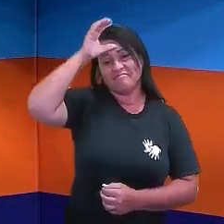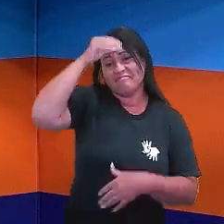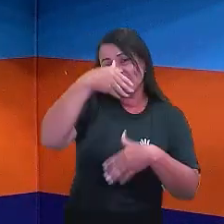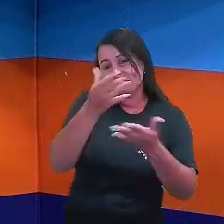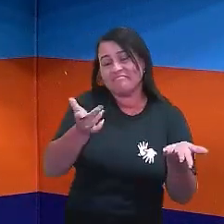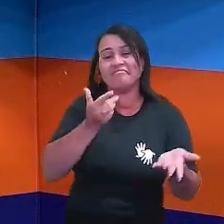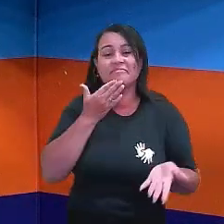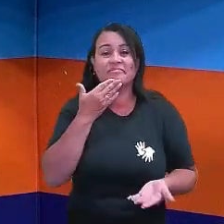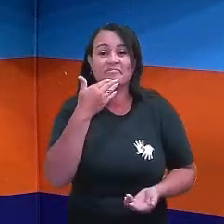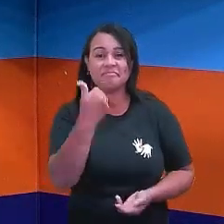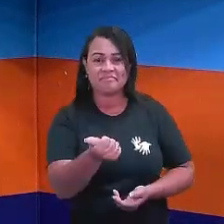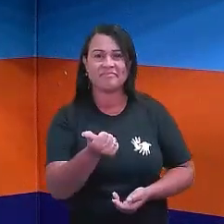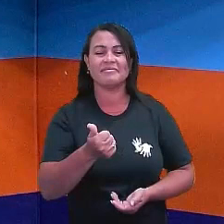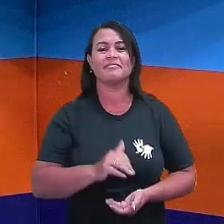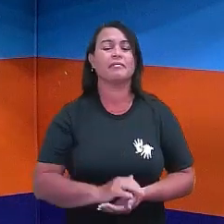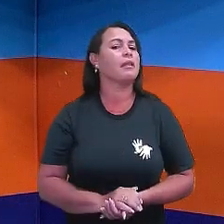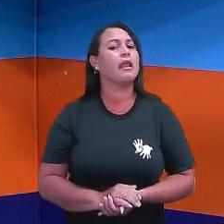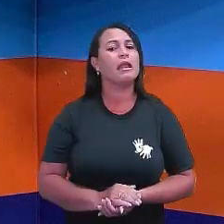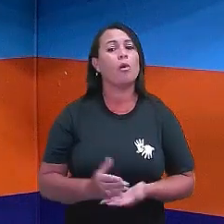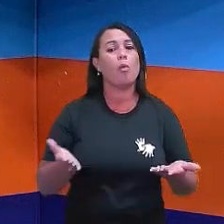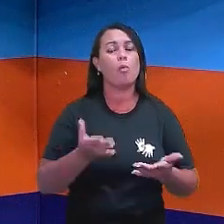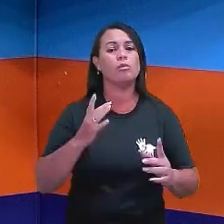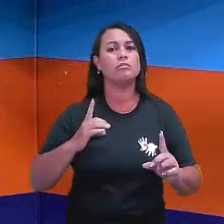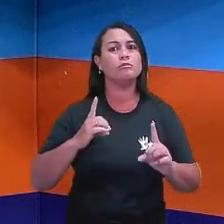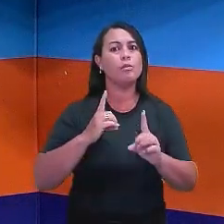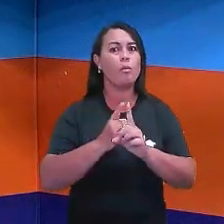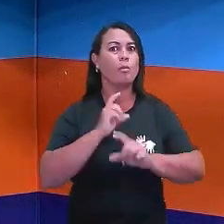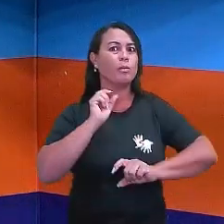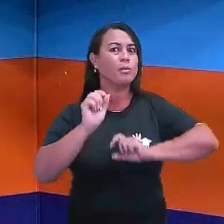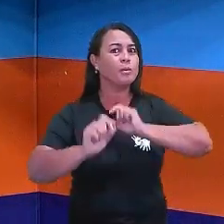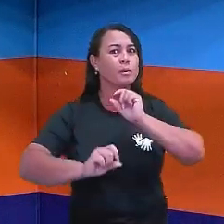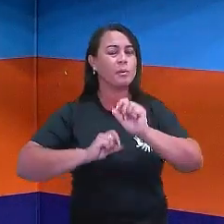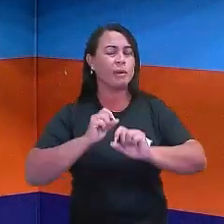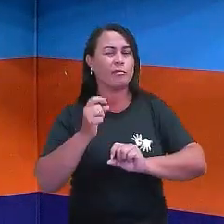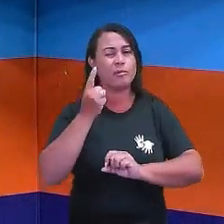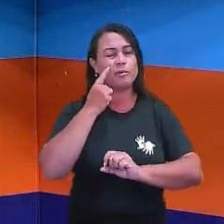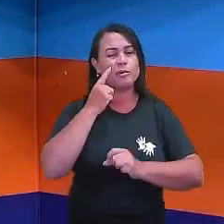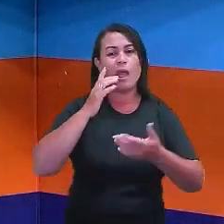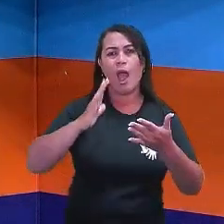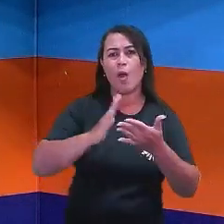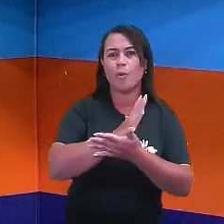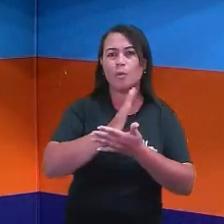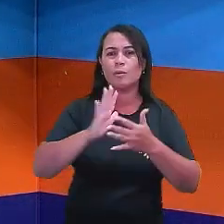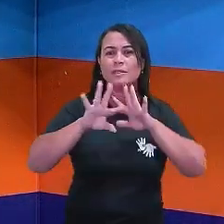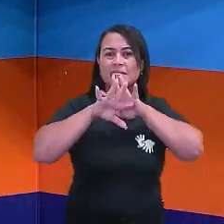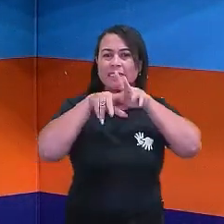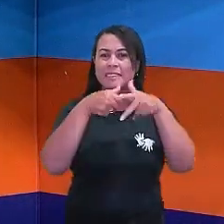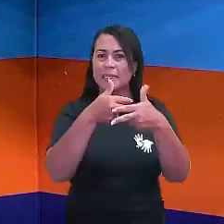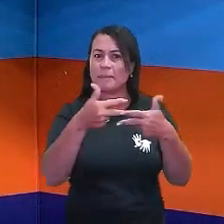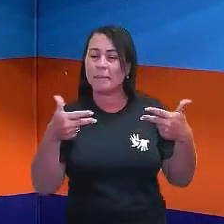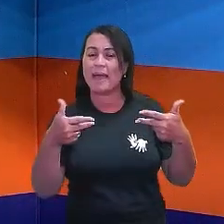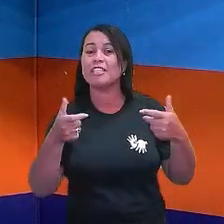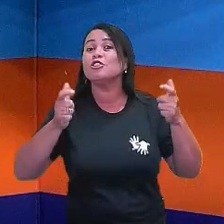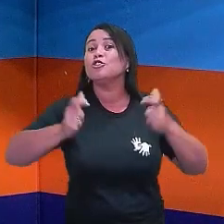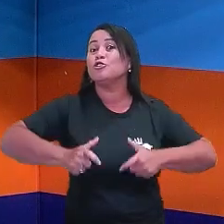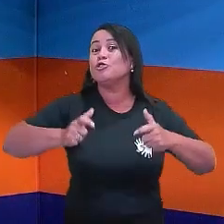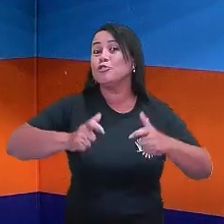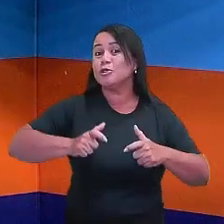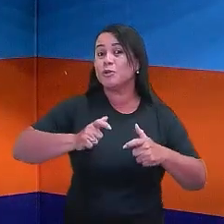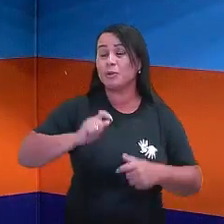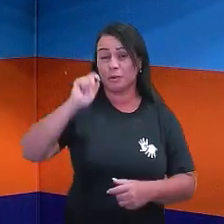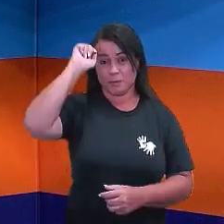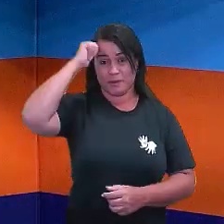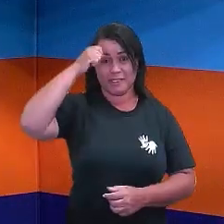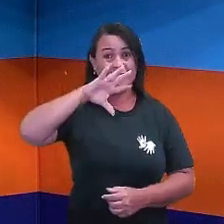preferirem. No nosso encontro de hoje, a gente vai ver alguns animais da África ou do